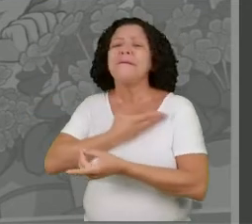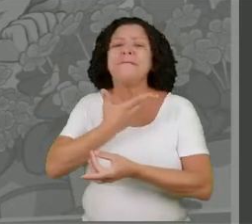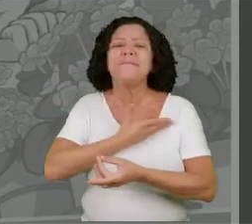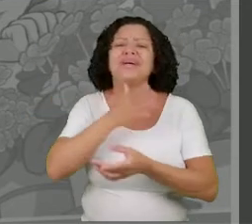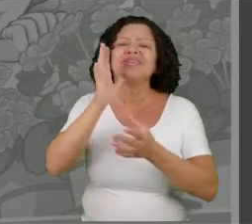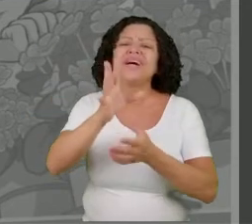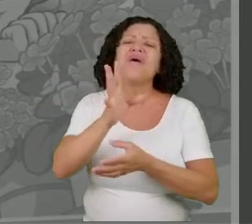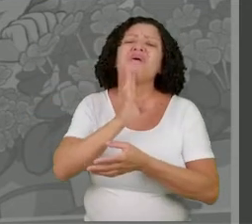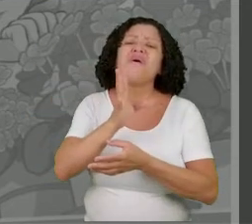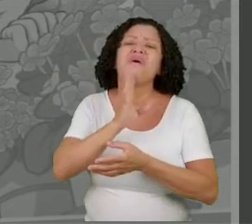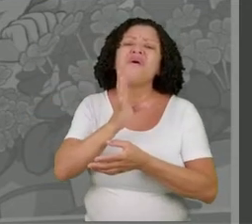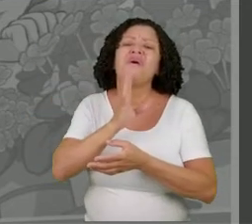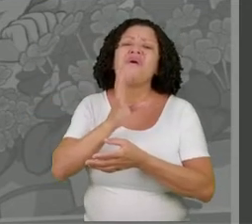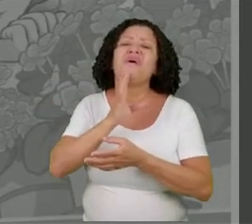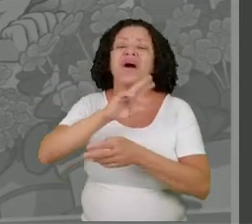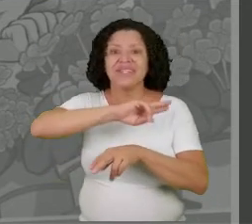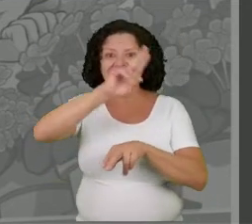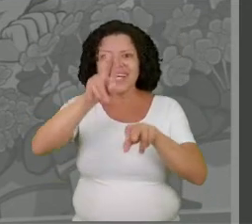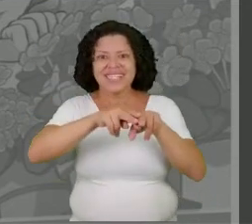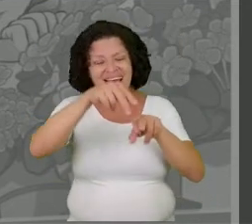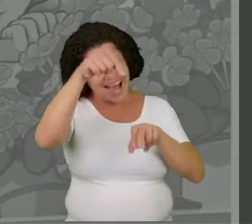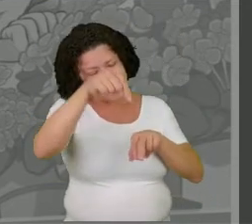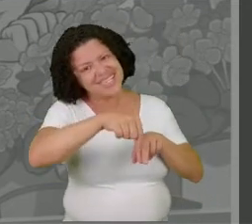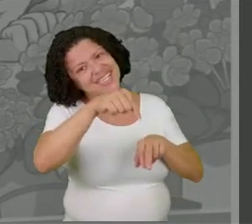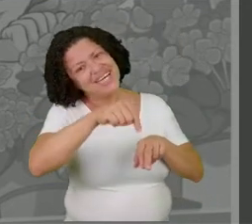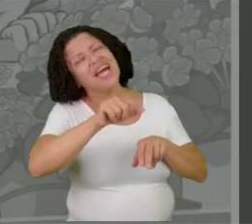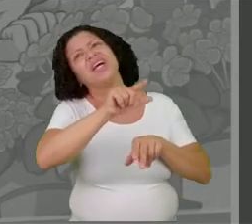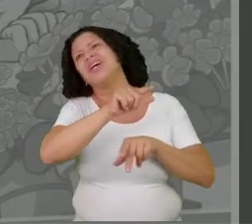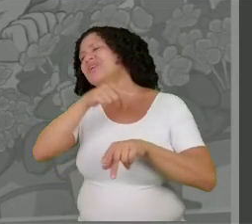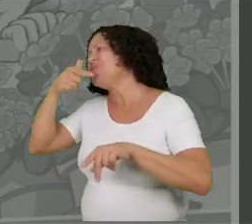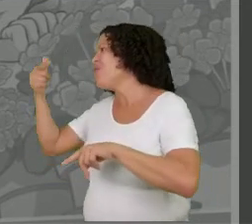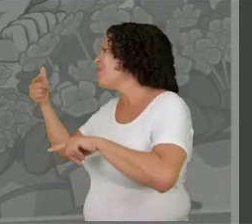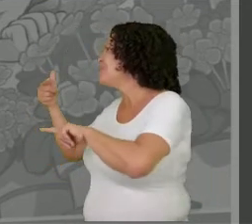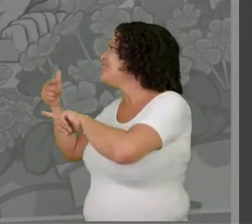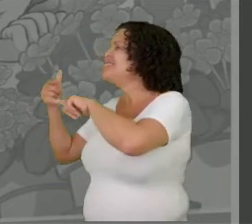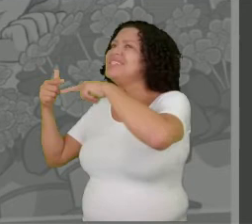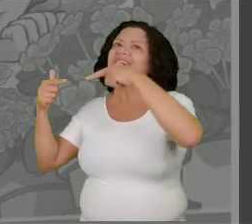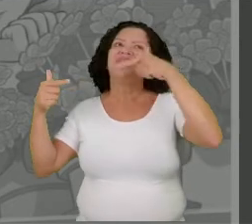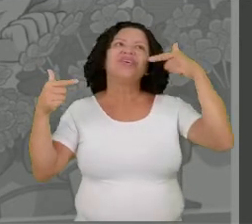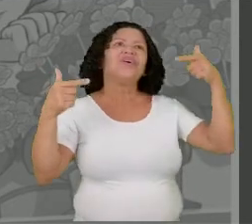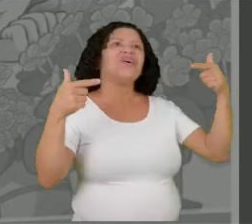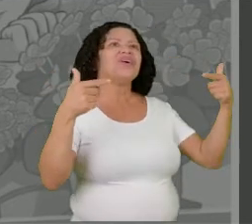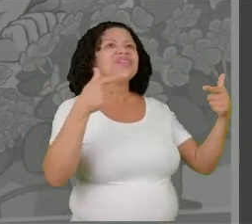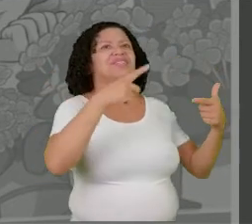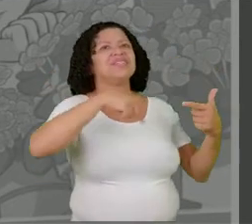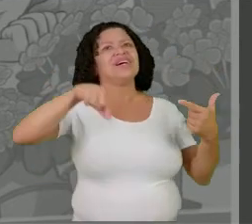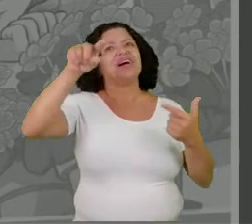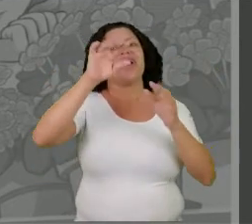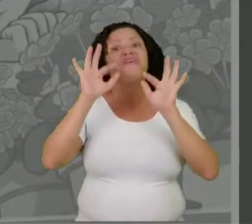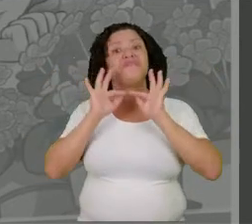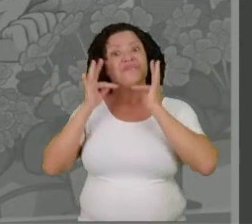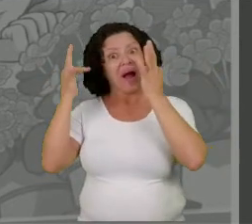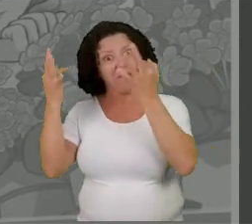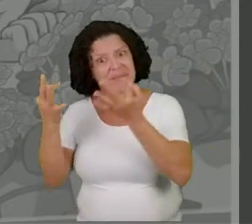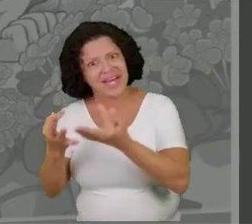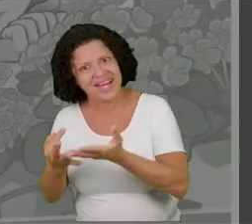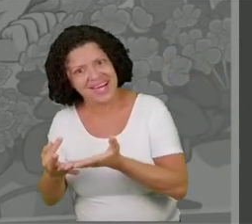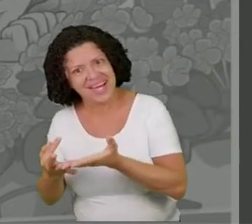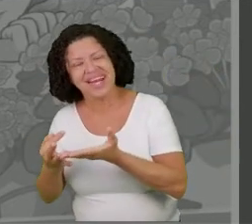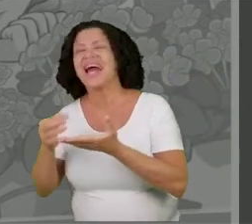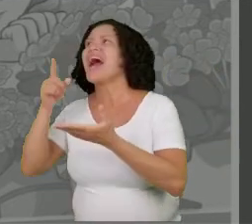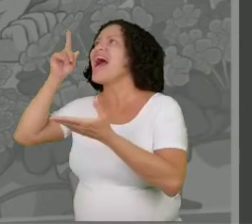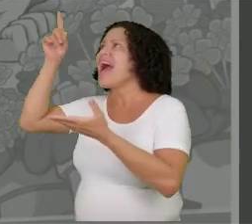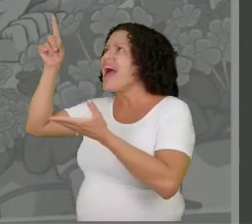amigos espirituais, amigos que ela conheceu aqui enquanto encarnada, e outros que têm afinidade pela